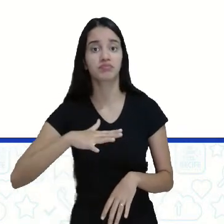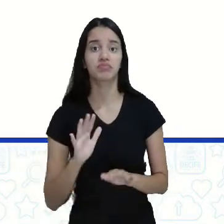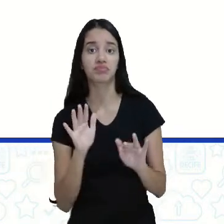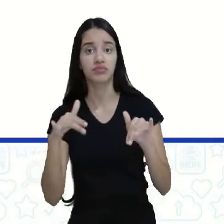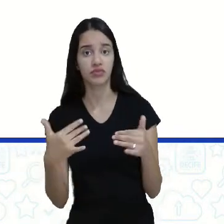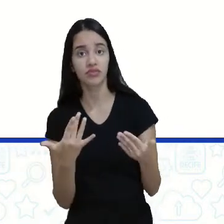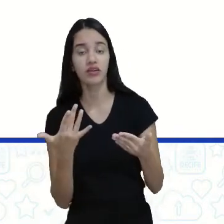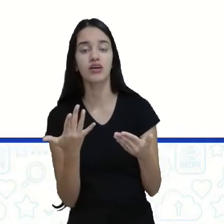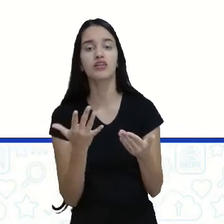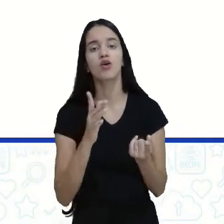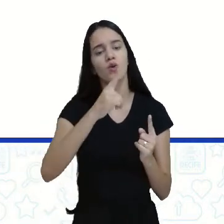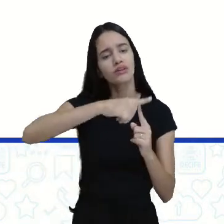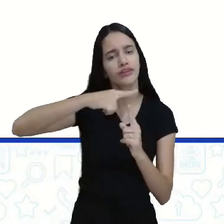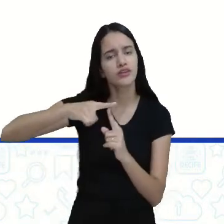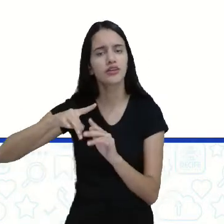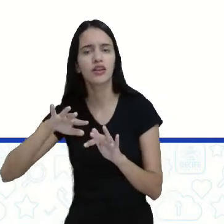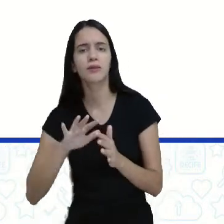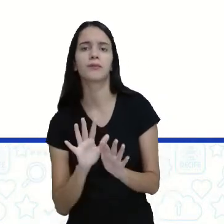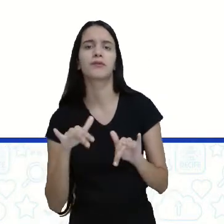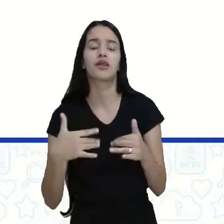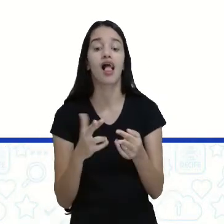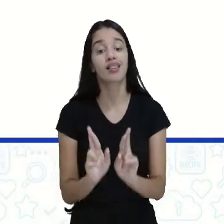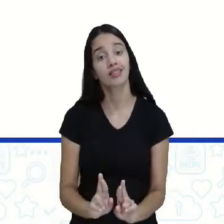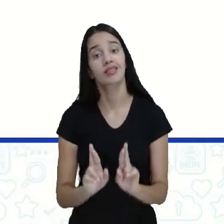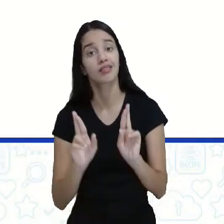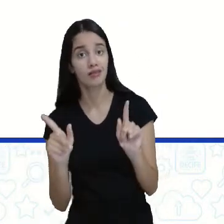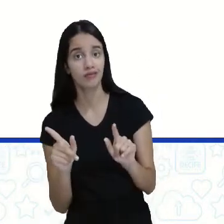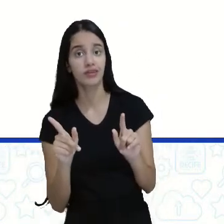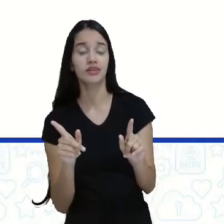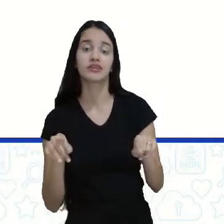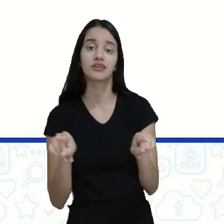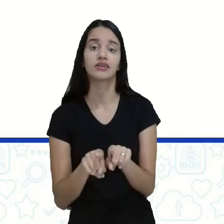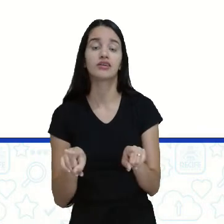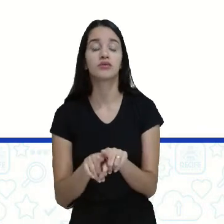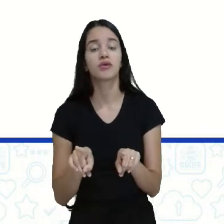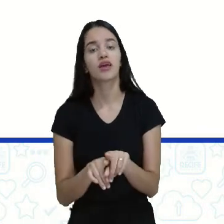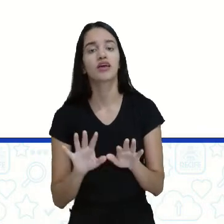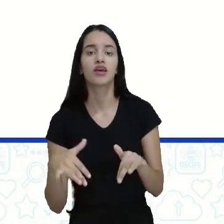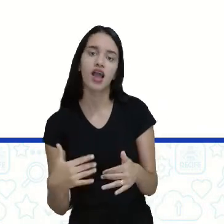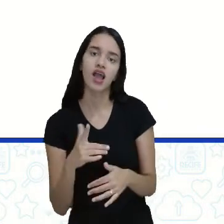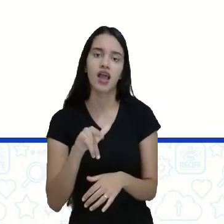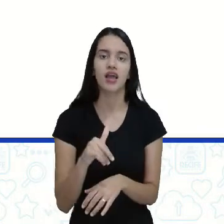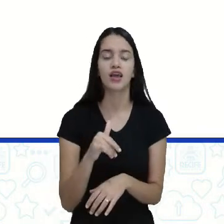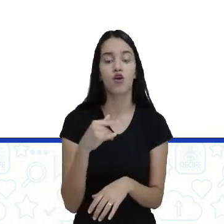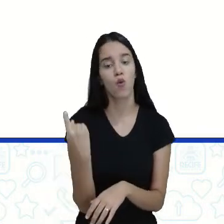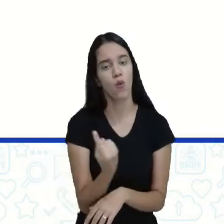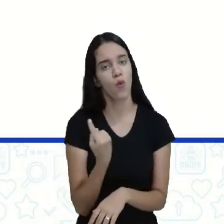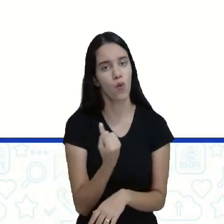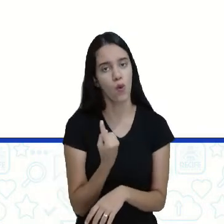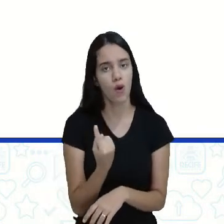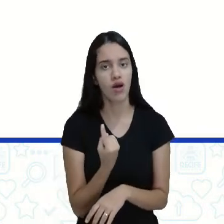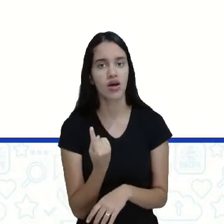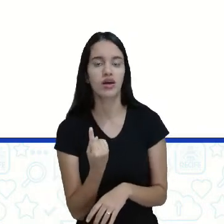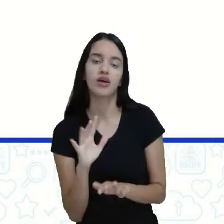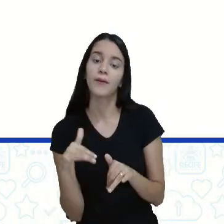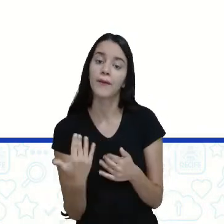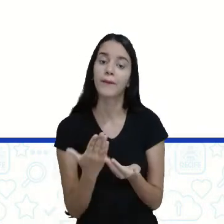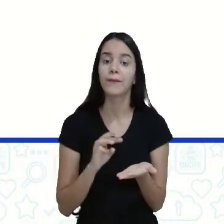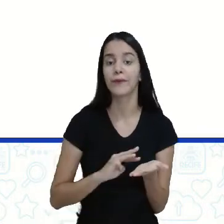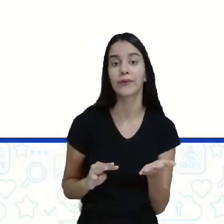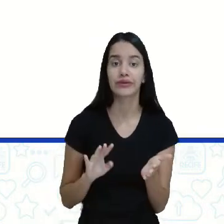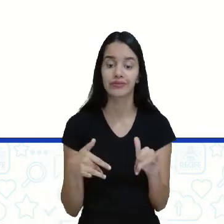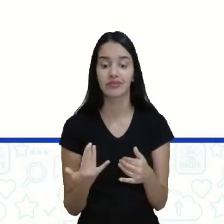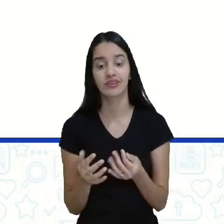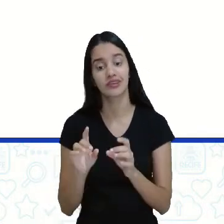essas espécies vão se tornar espécies diferentes, né? Uma espécie que um dia foi única, por algum motivo ela